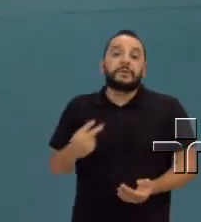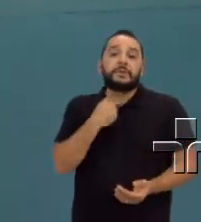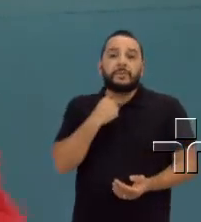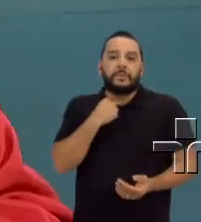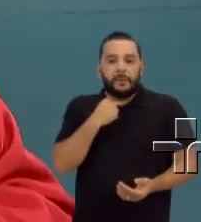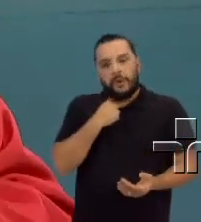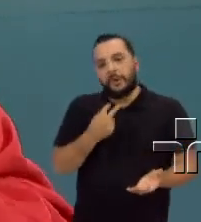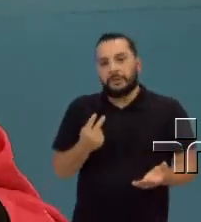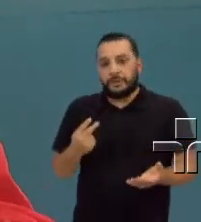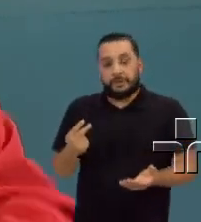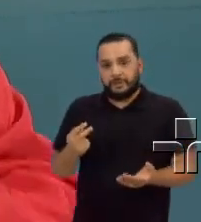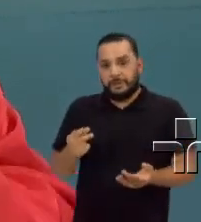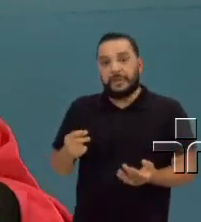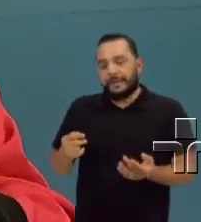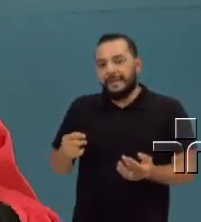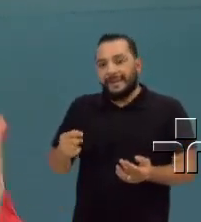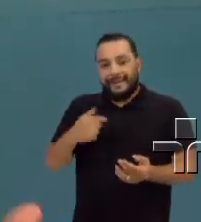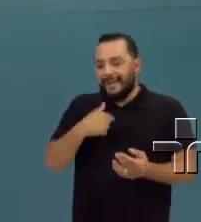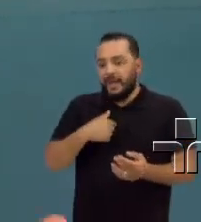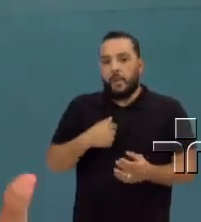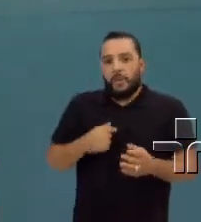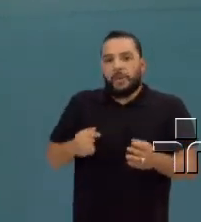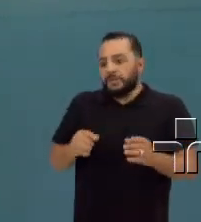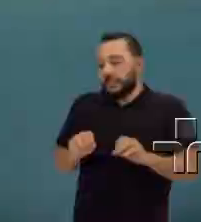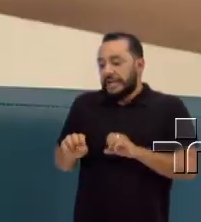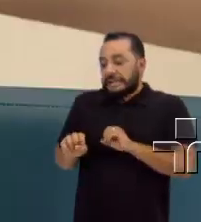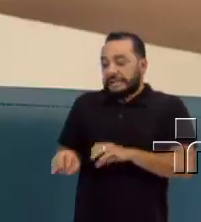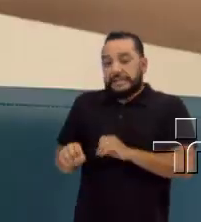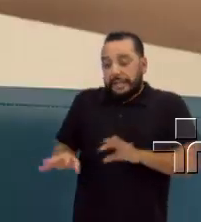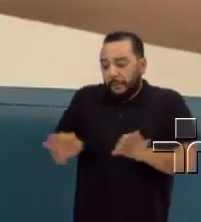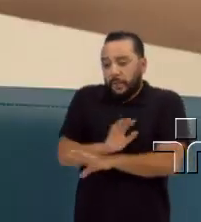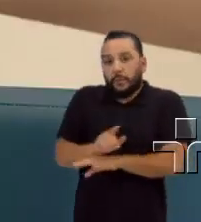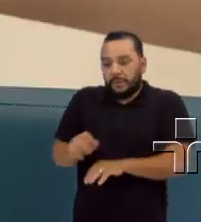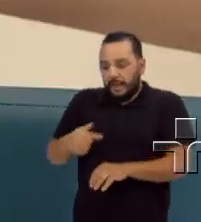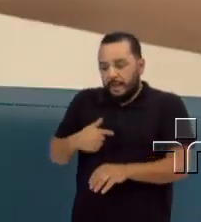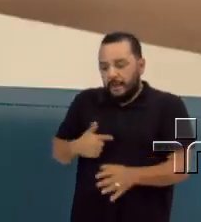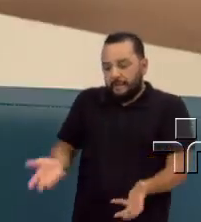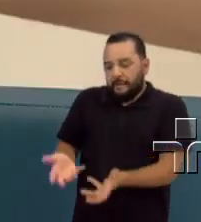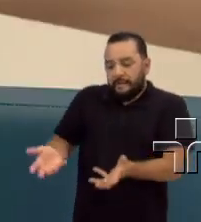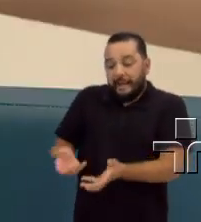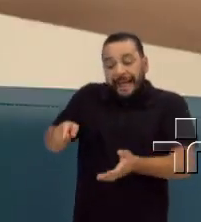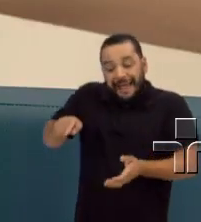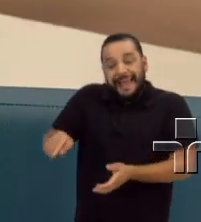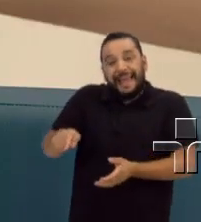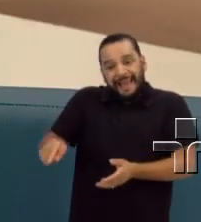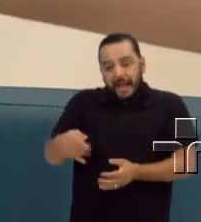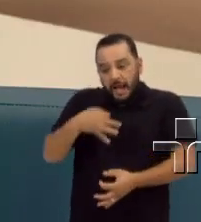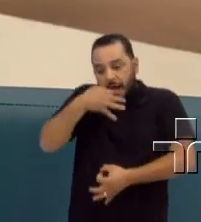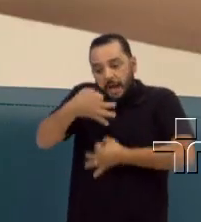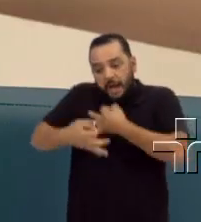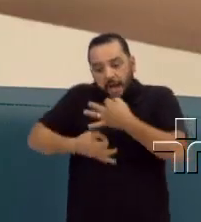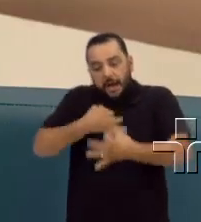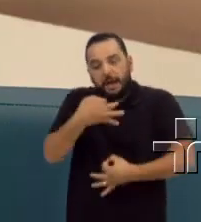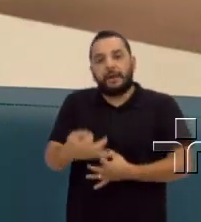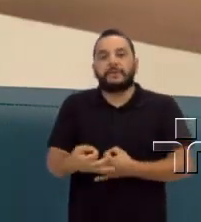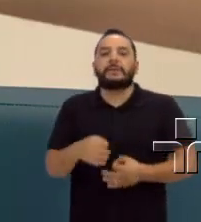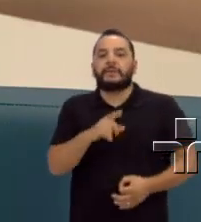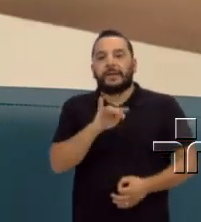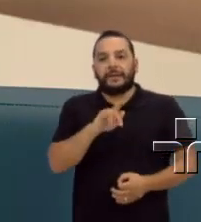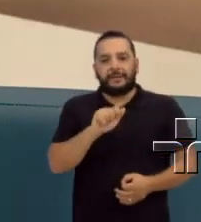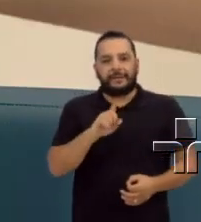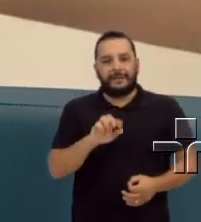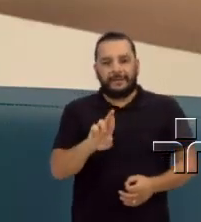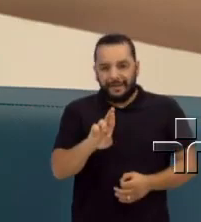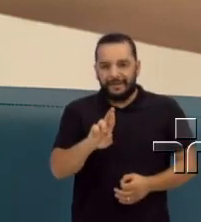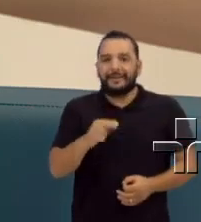filho ser crítico, né? Você tem que praticar, né? Desenvolver. E eu fui conversar com o Dado Schneider, que faz sucesso com